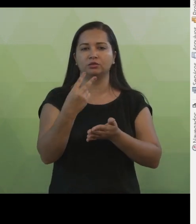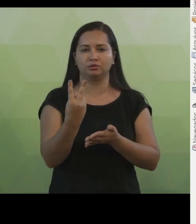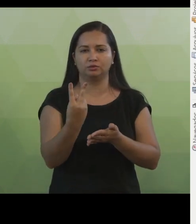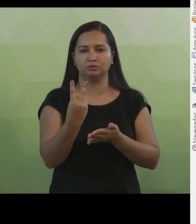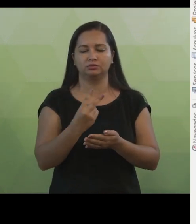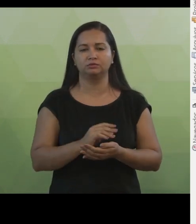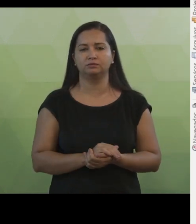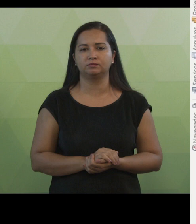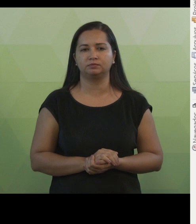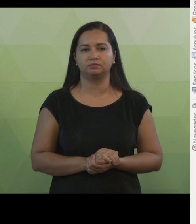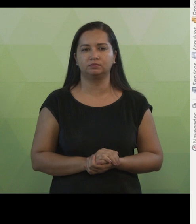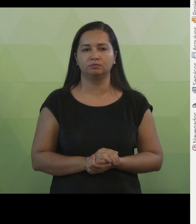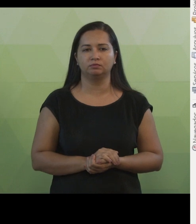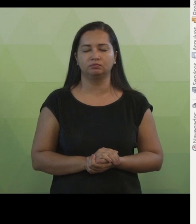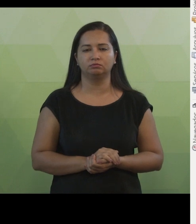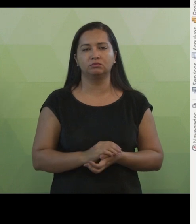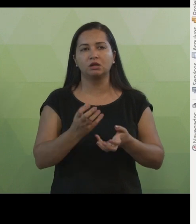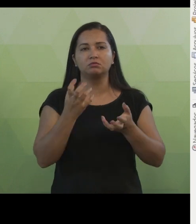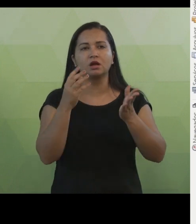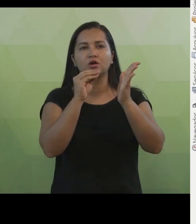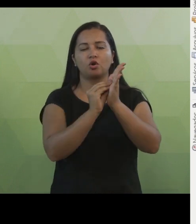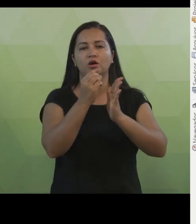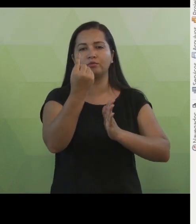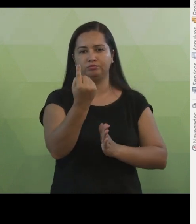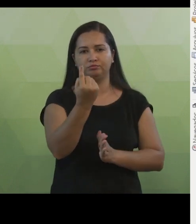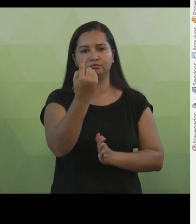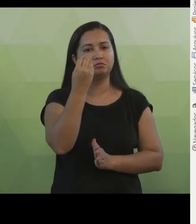Se eu quiser imprimir aqui um valor,